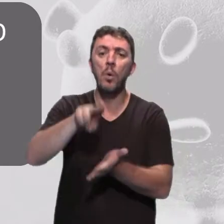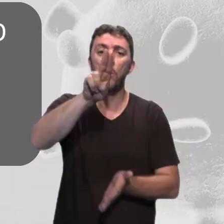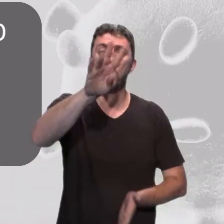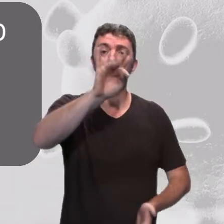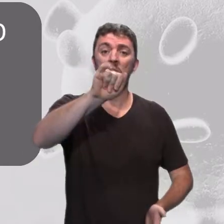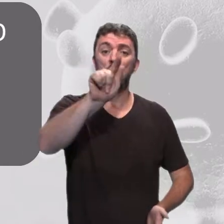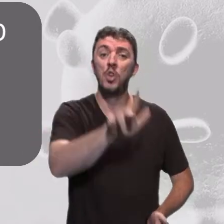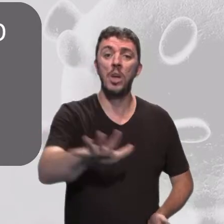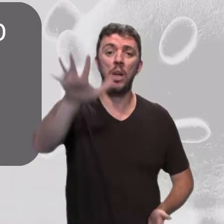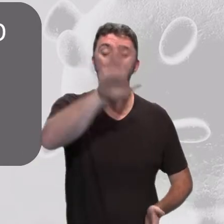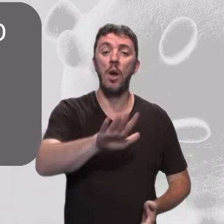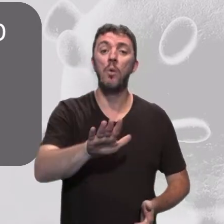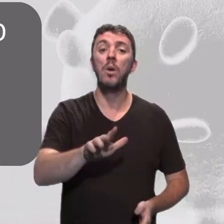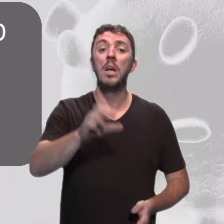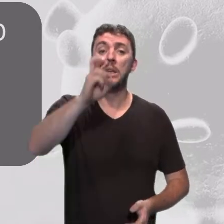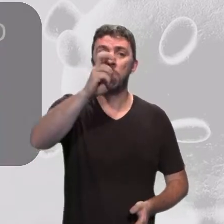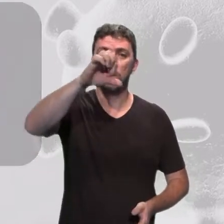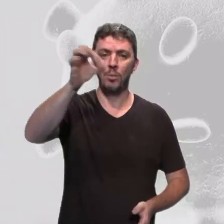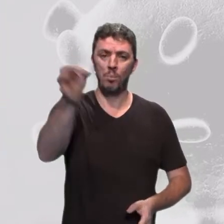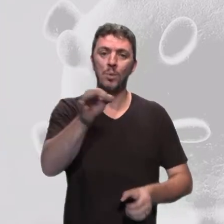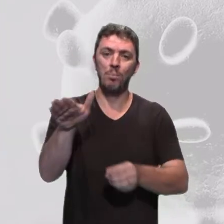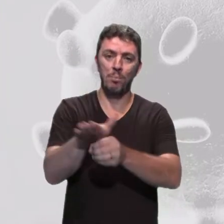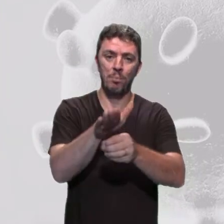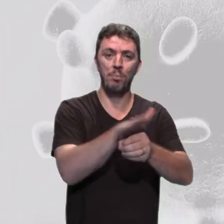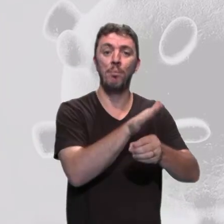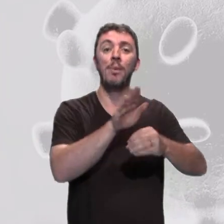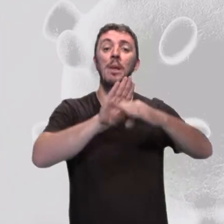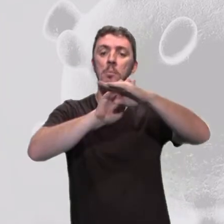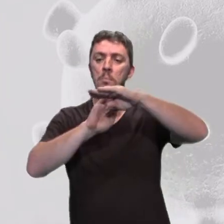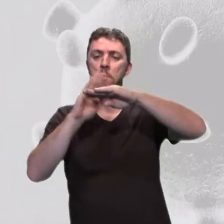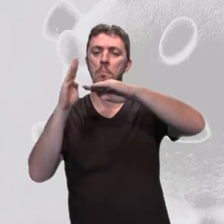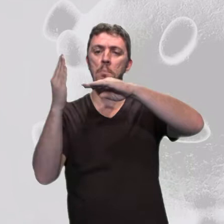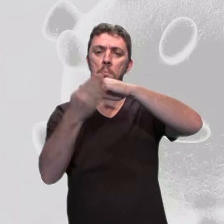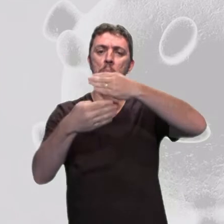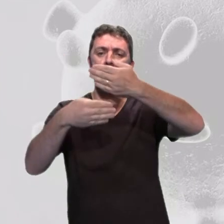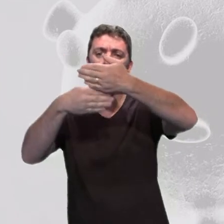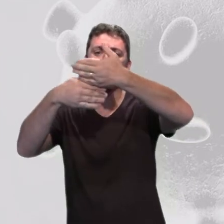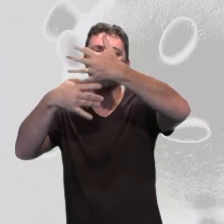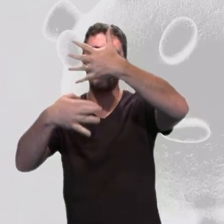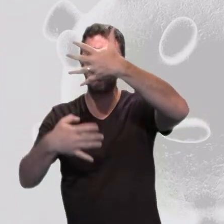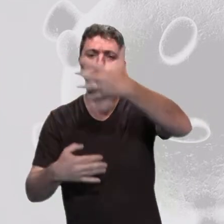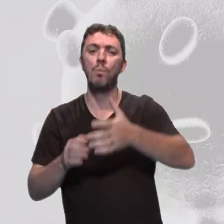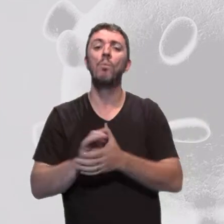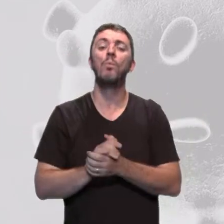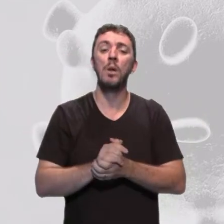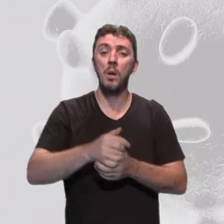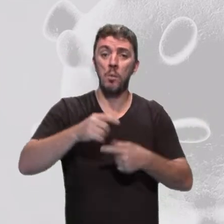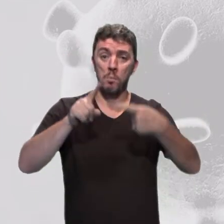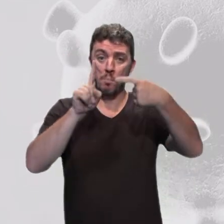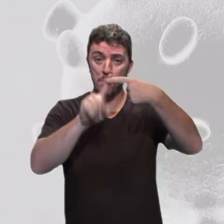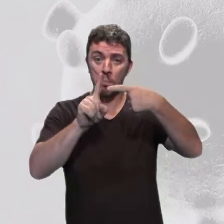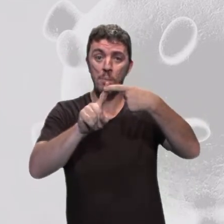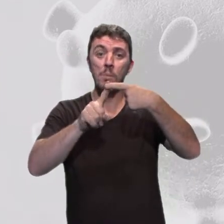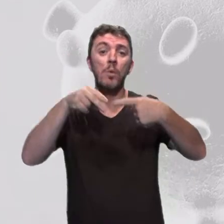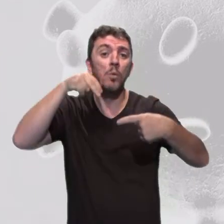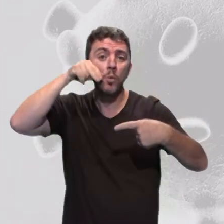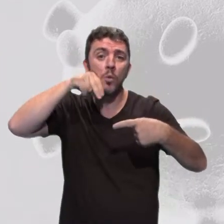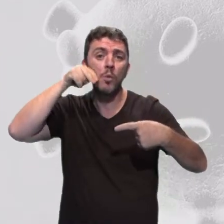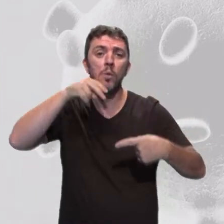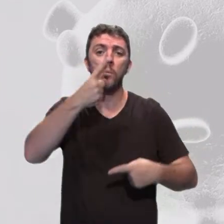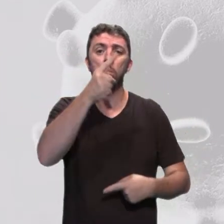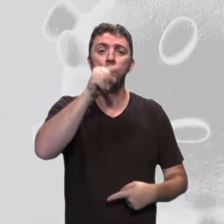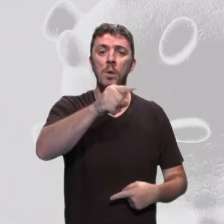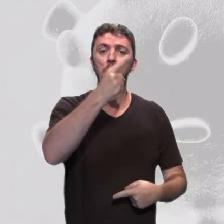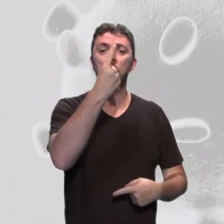ocupação de 59%. Nesta sexta-feira, o Jardim Novo Horizonte tem